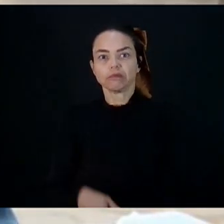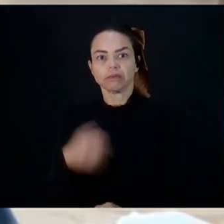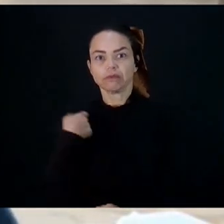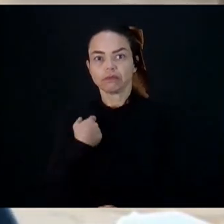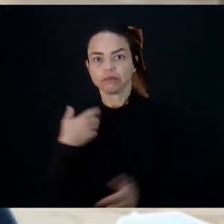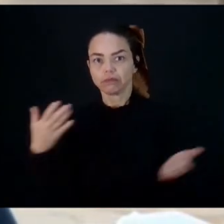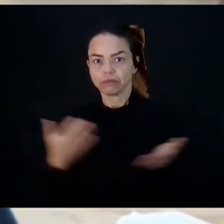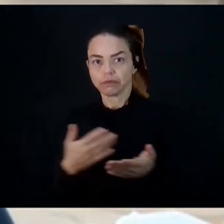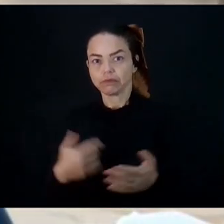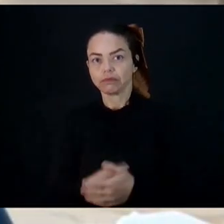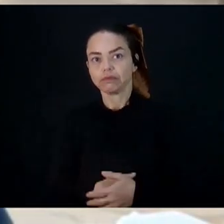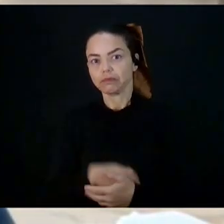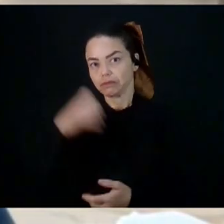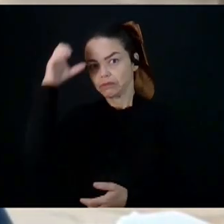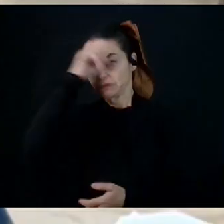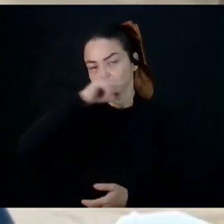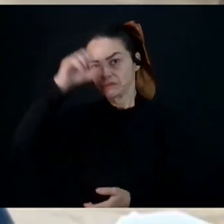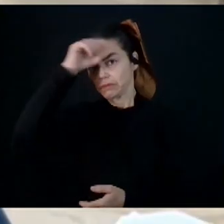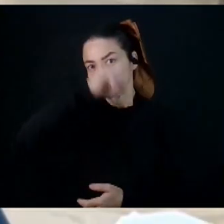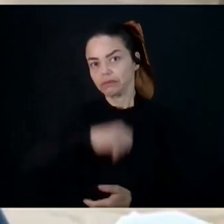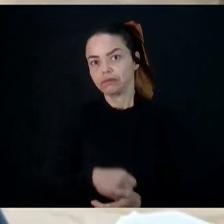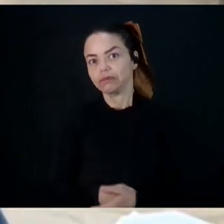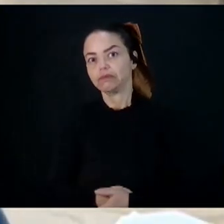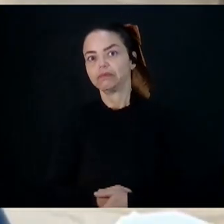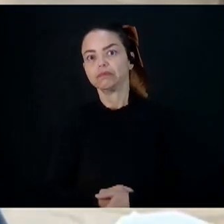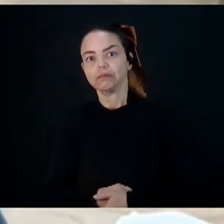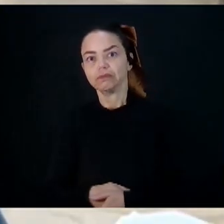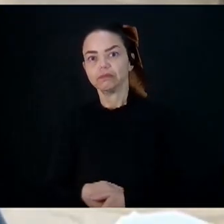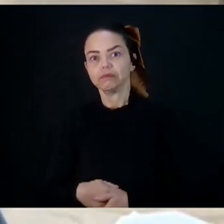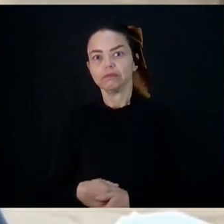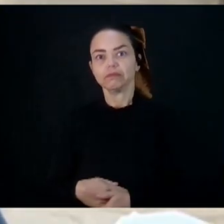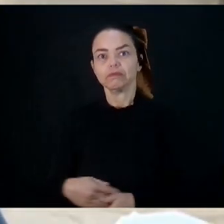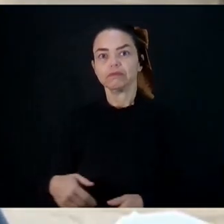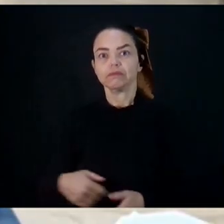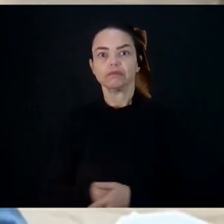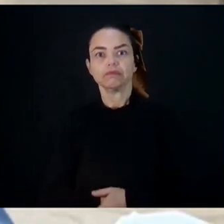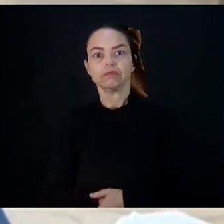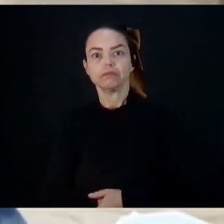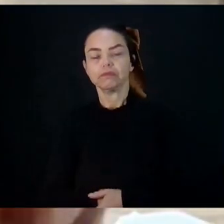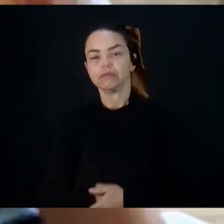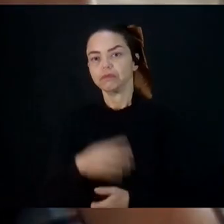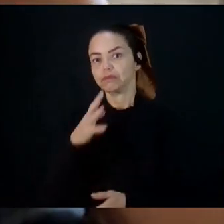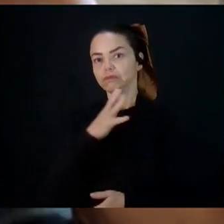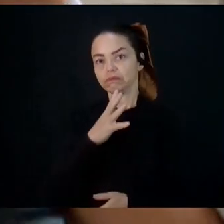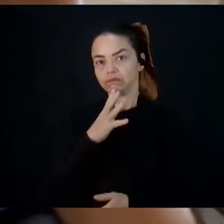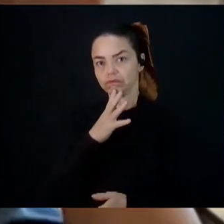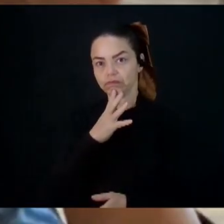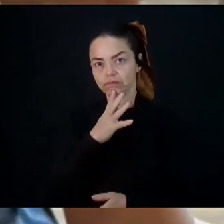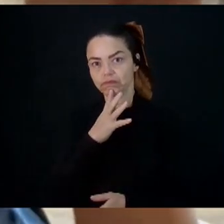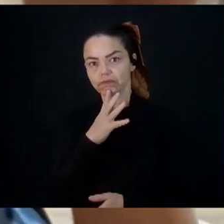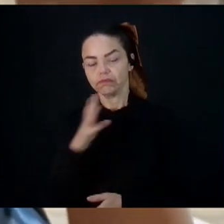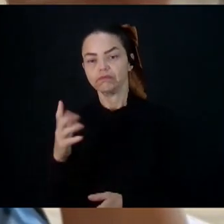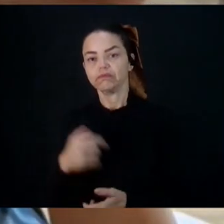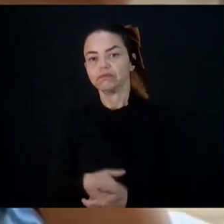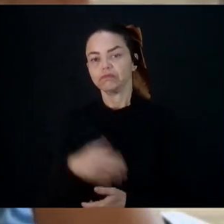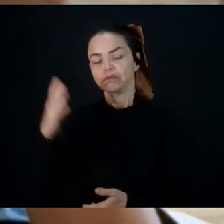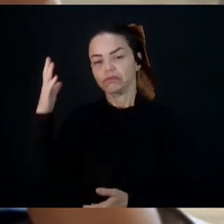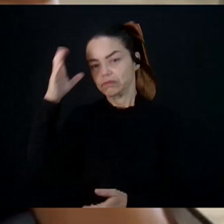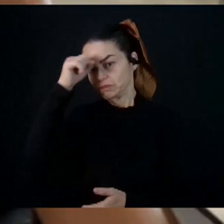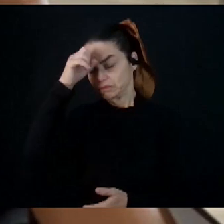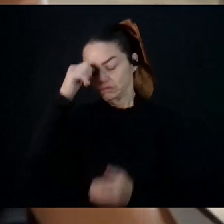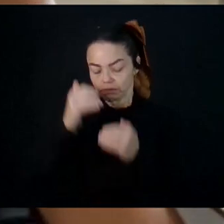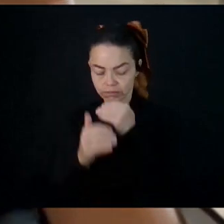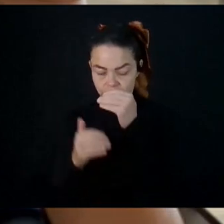está aprendendo a olhar para a saúde mental, a gente está aprendendo a compreender. Esse caso é um caso extremo